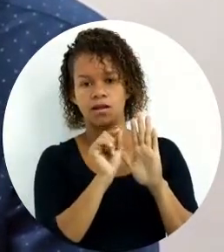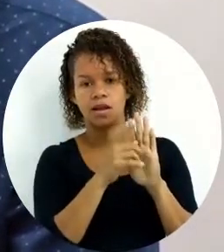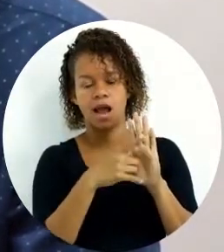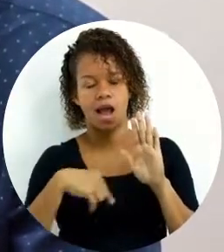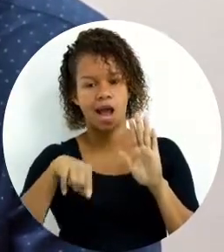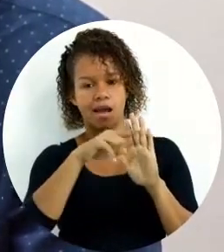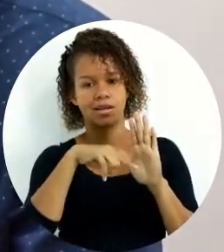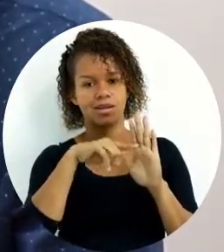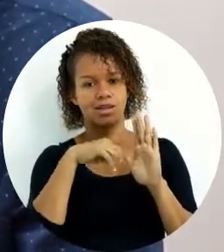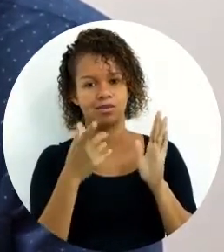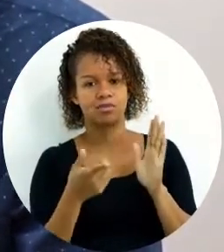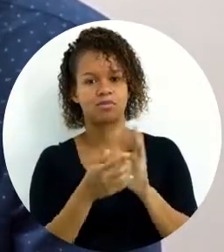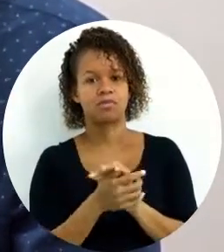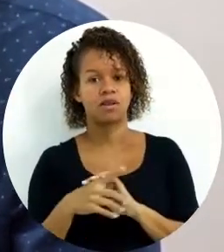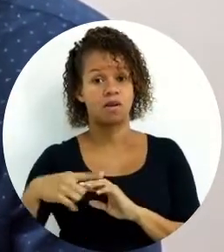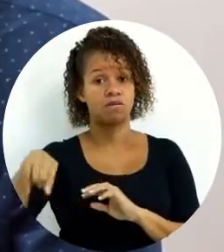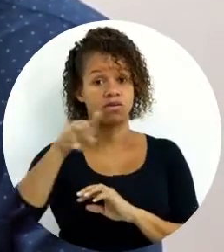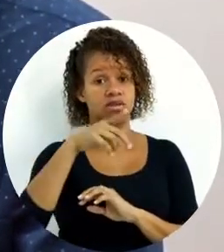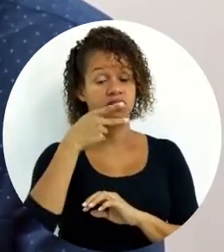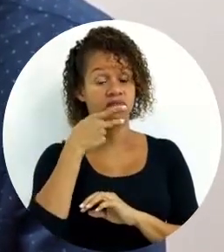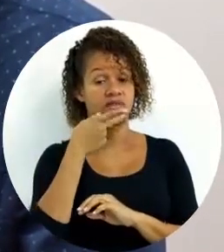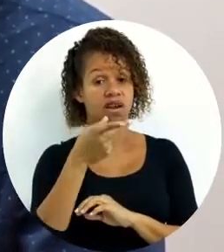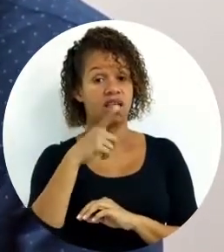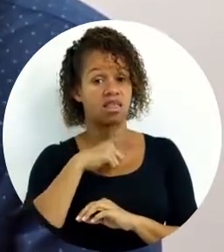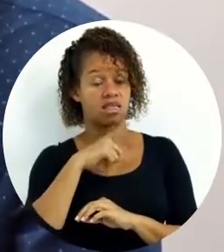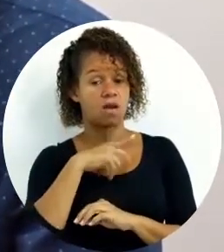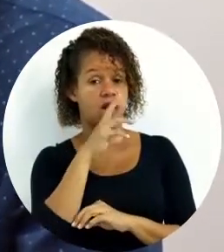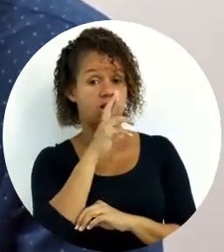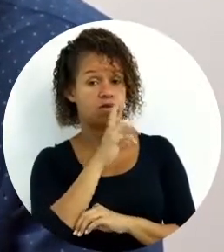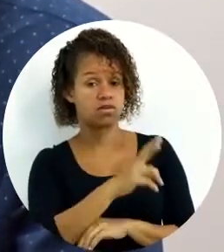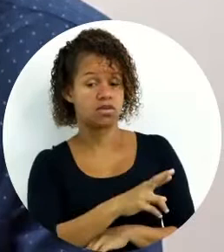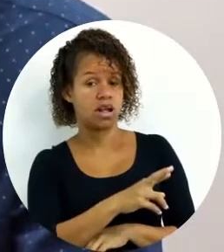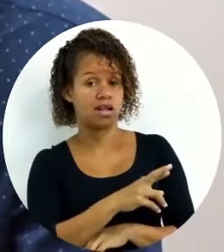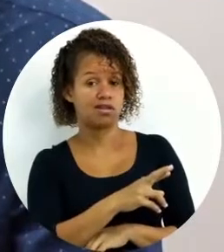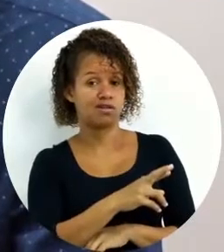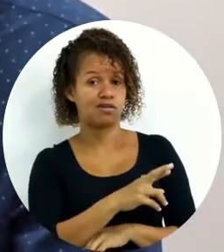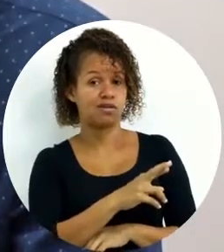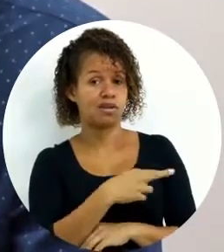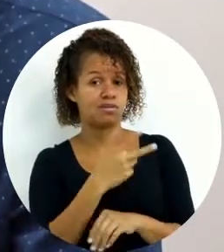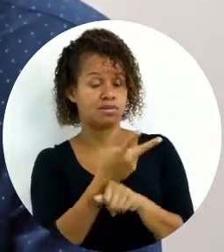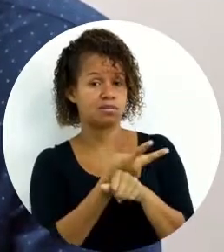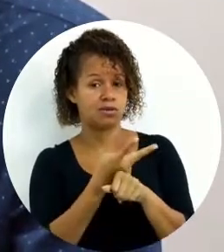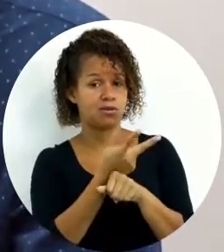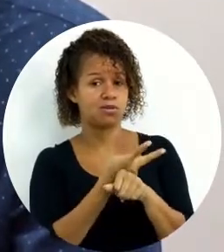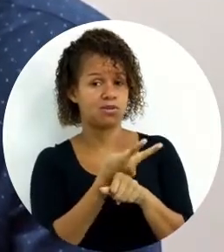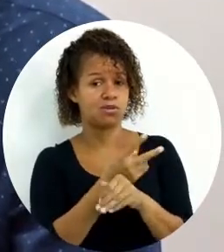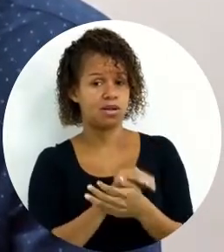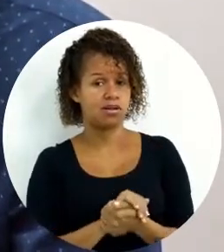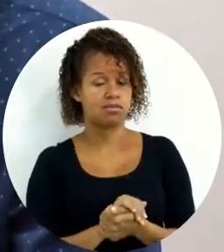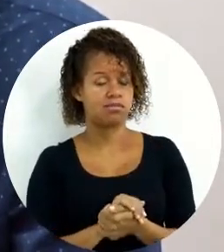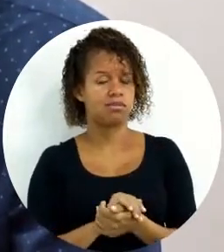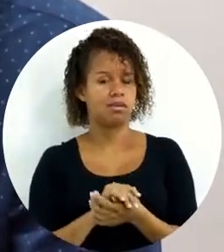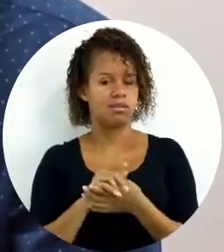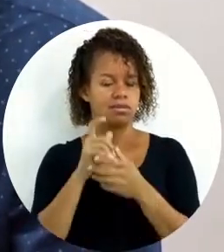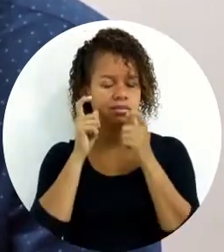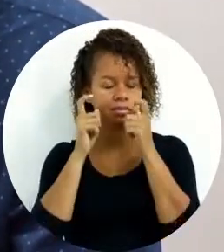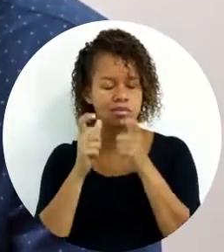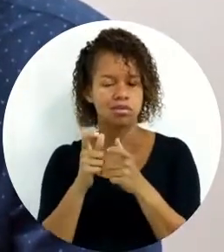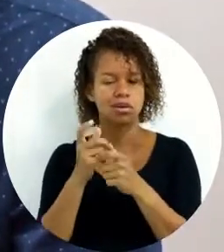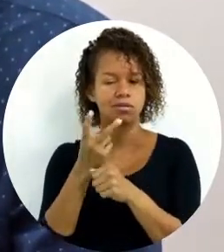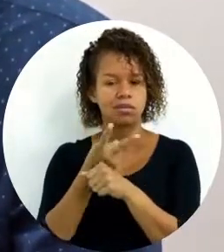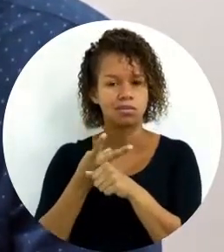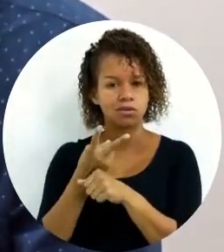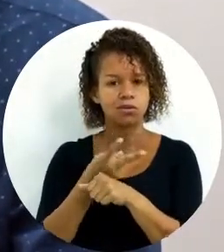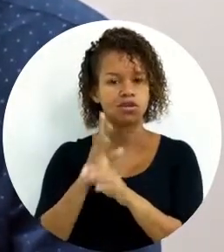nesses operadores lógicos, você vai, então, ter um resultado nessa busca, a partir dessa expressão de busca que